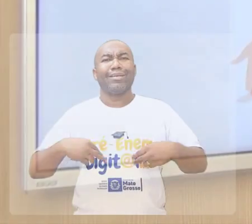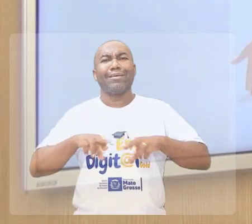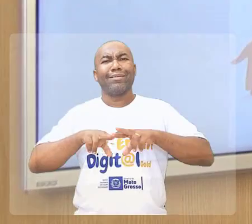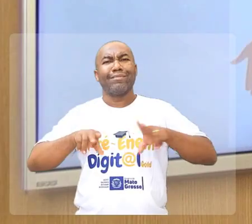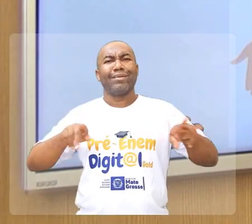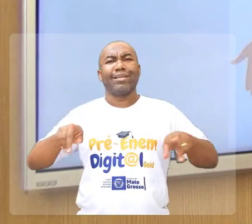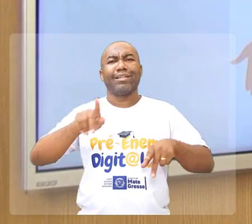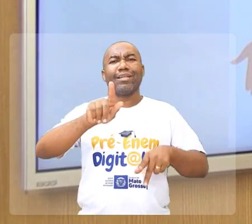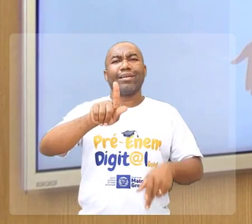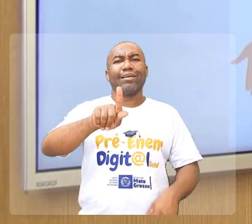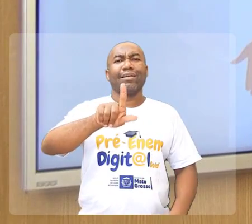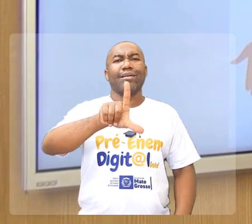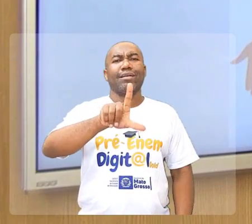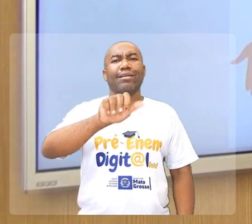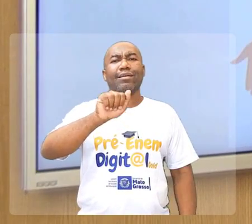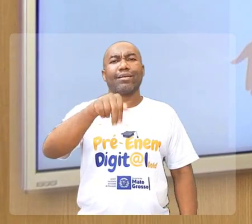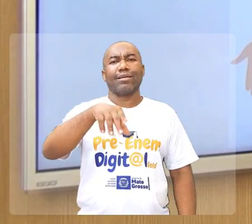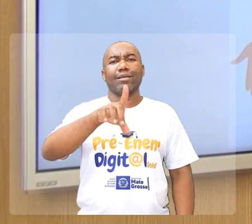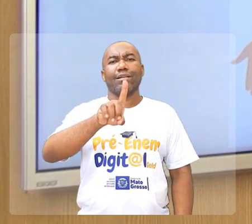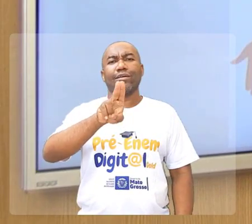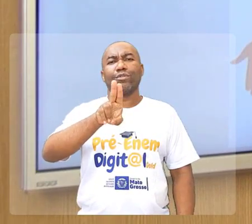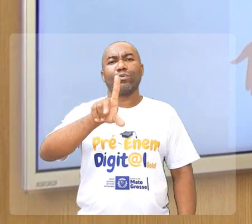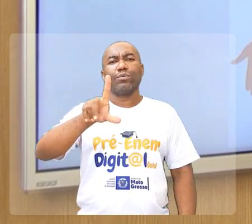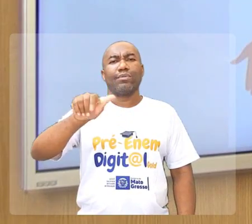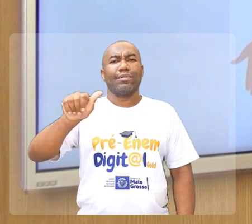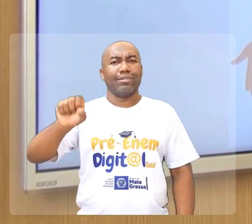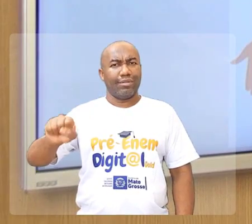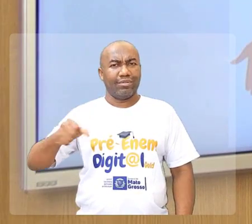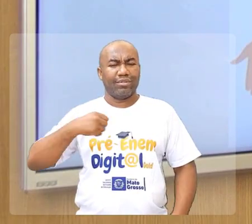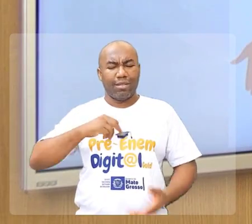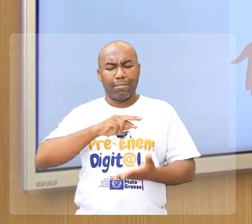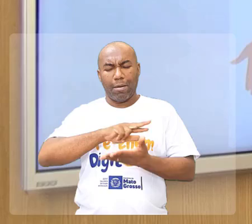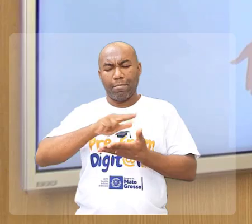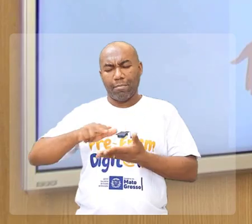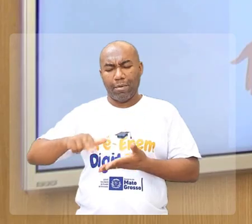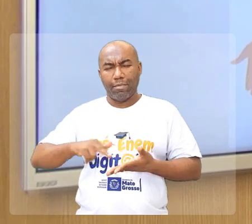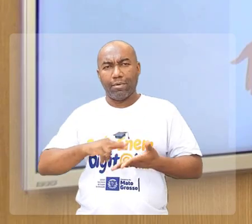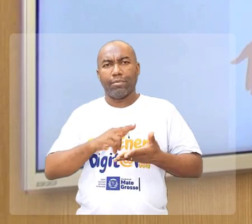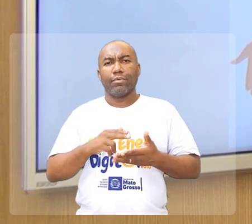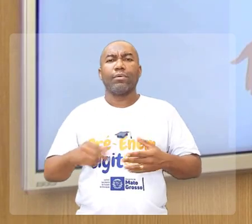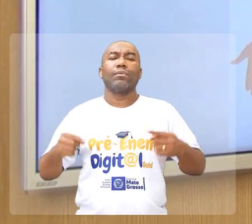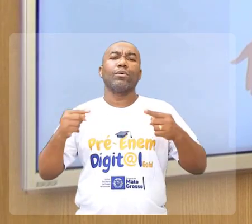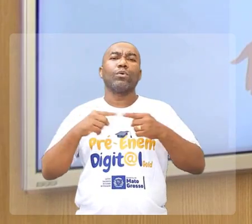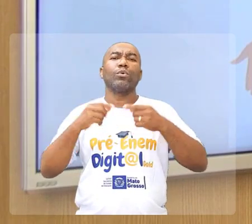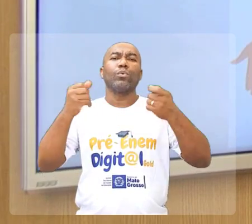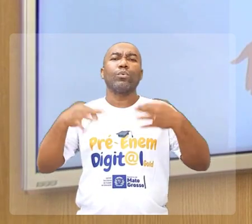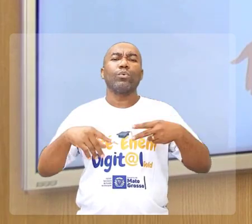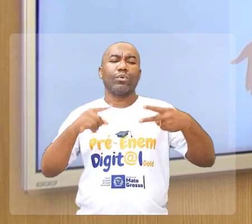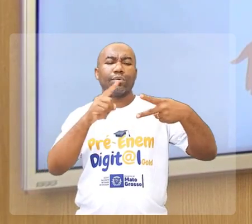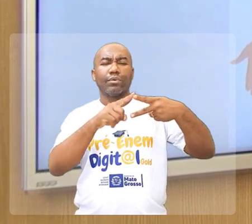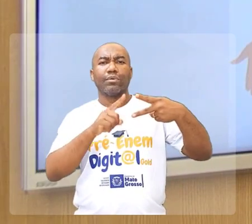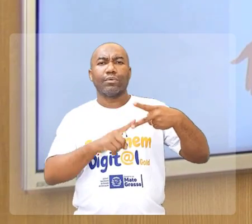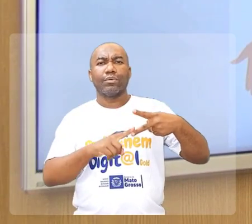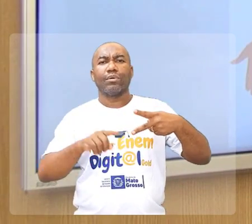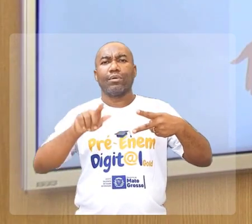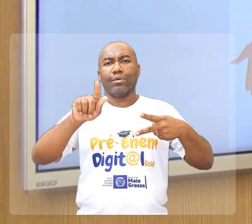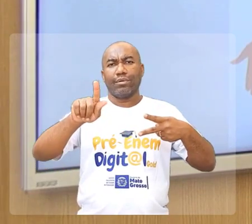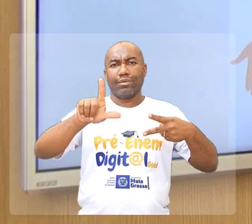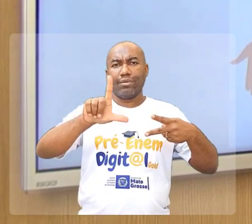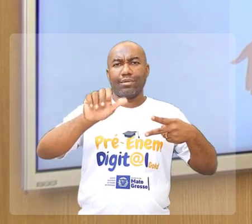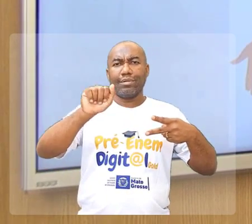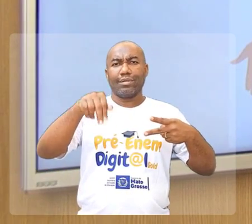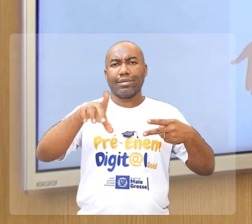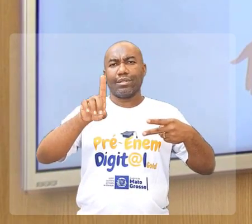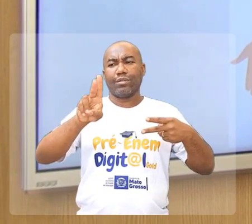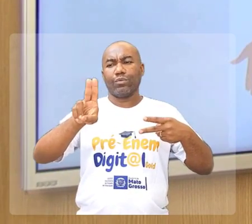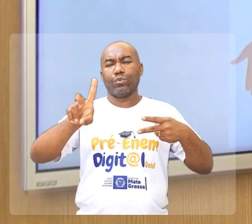glândulas. Eu vou citar a vocês duas glândulas para poder falar de hormônios que são bastante